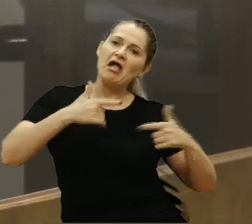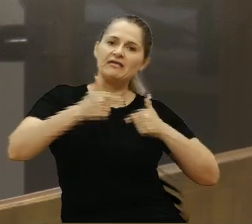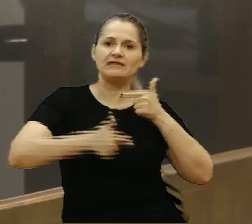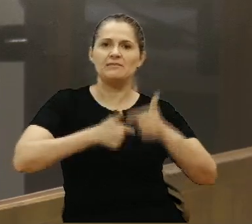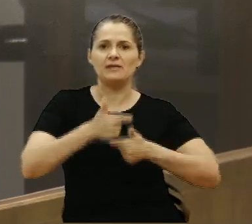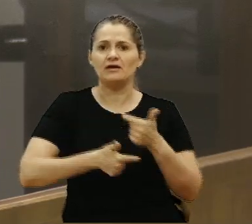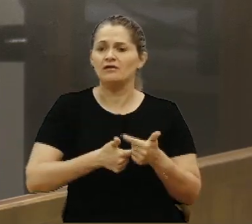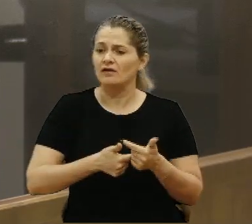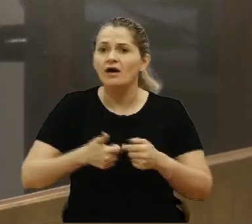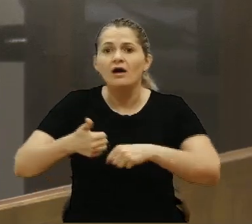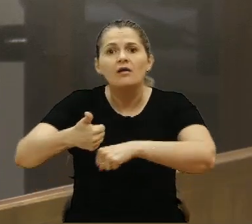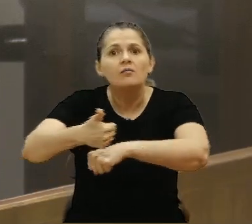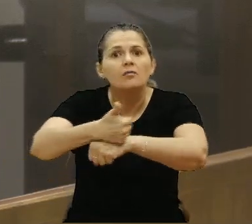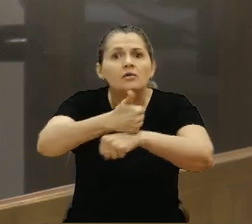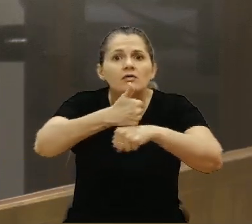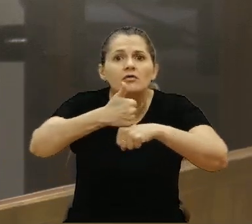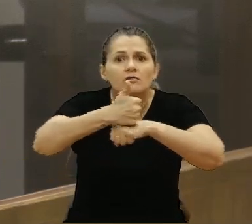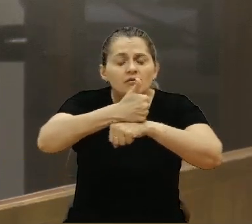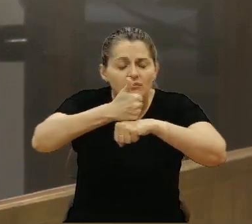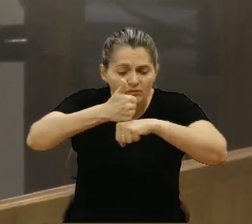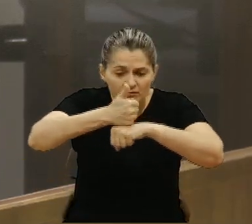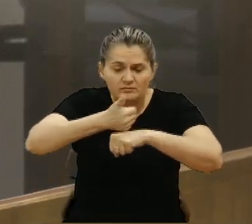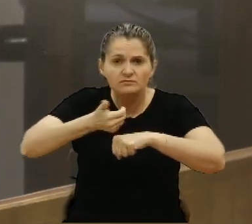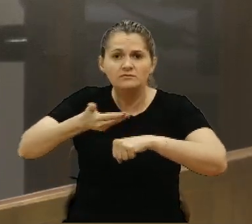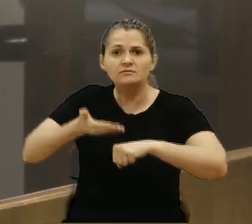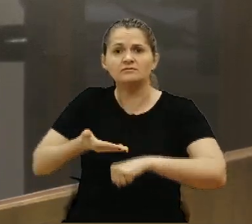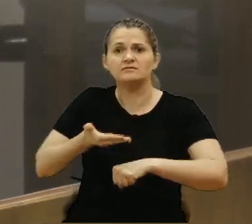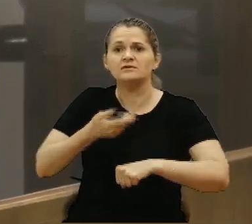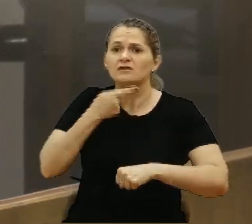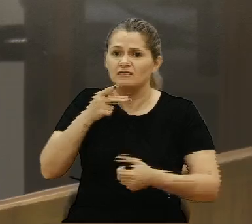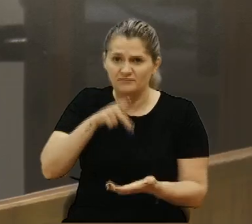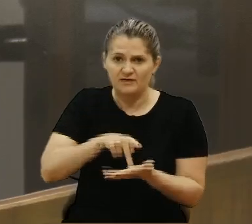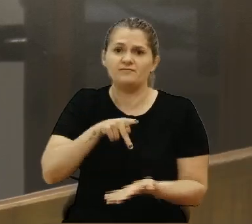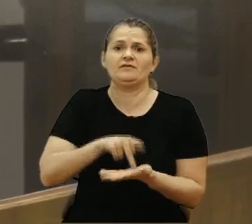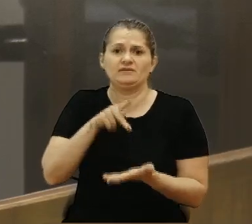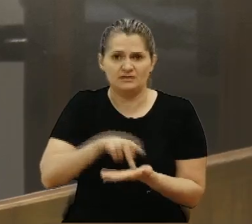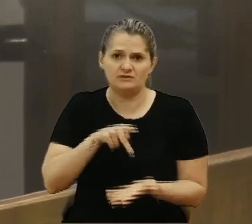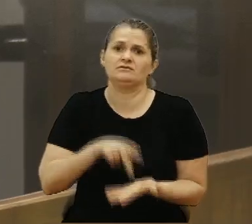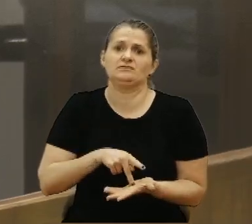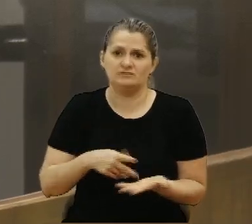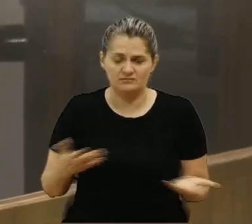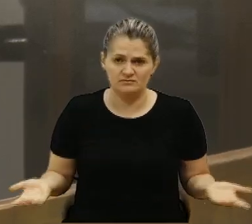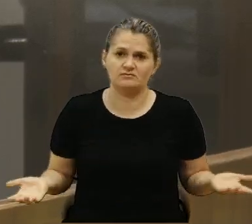uma profissão, gente. E olha, vamos falar a verdade.